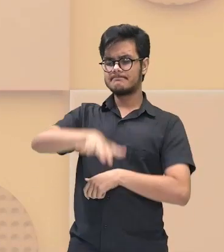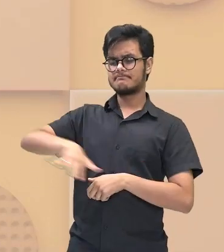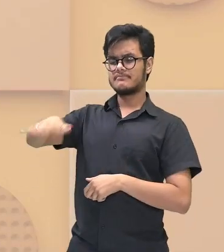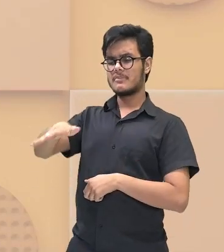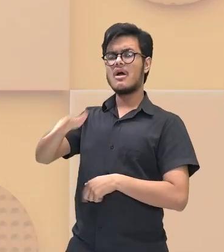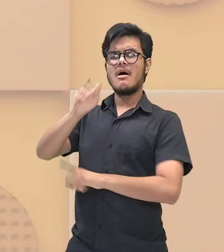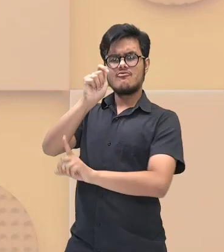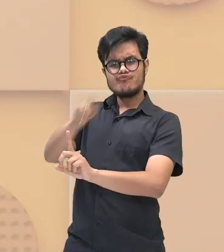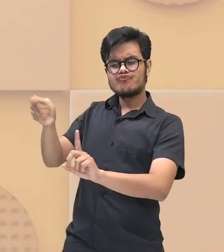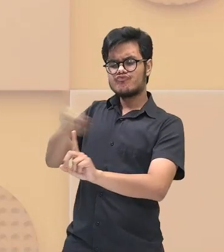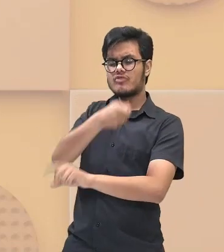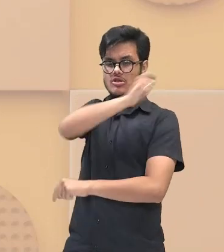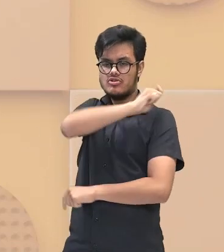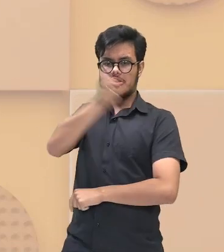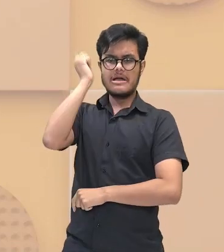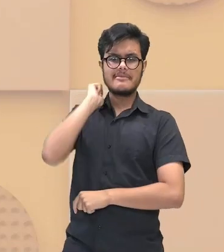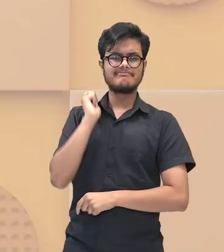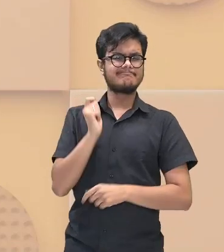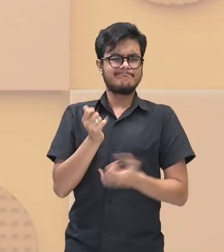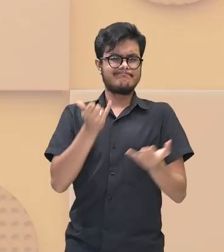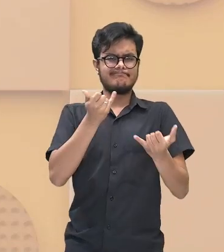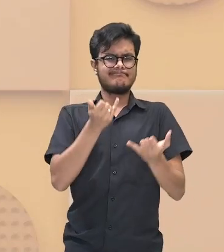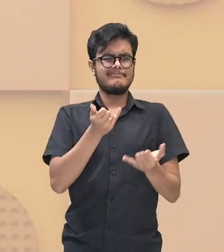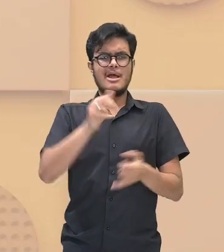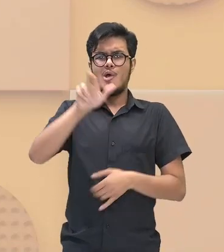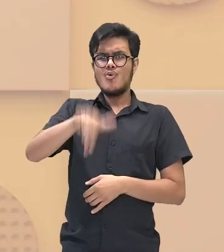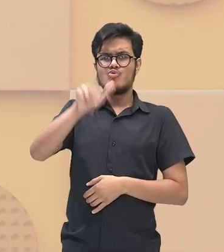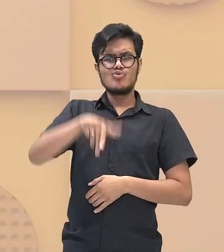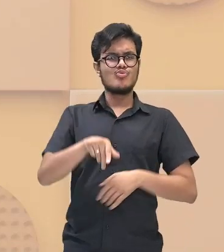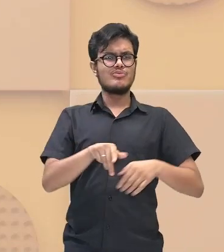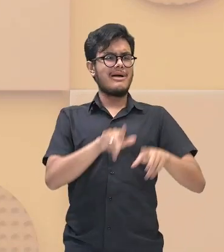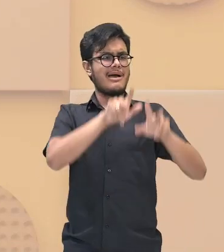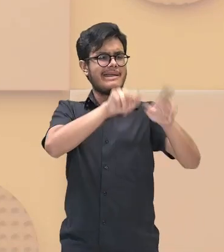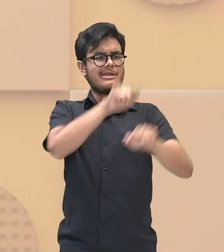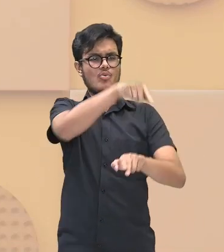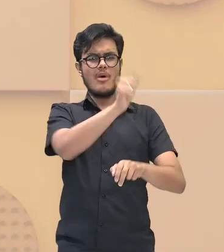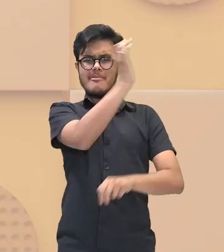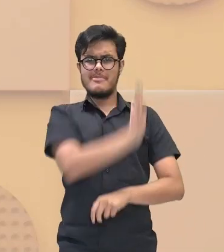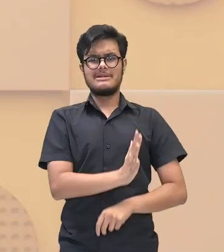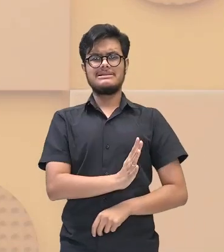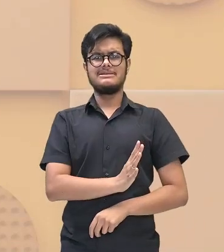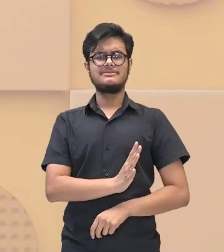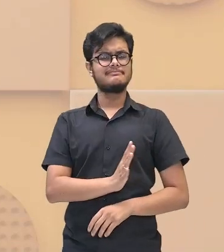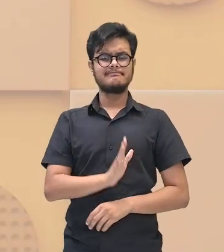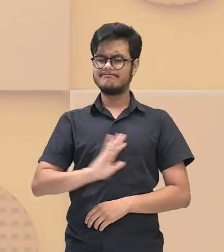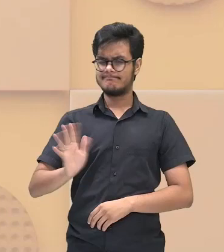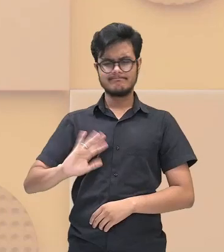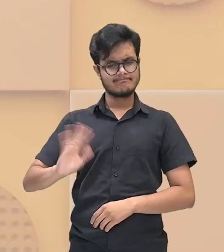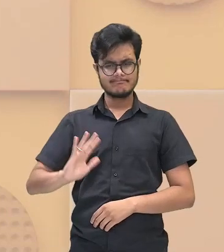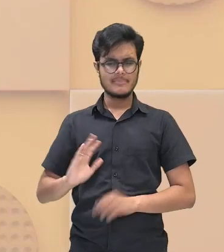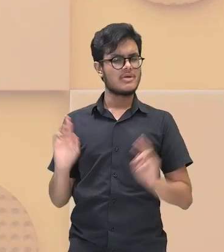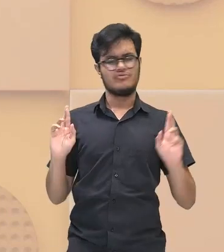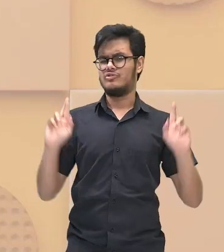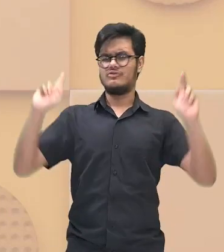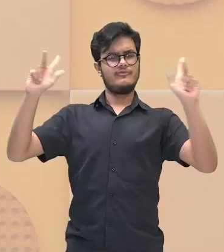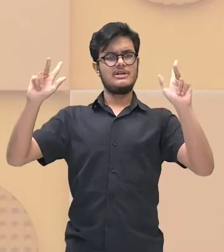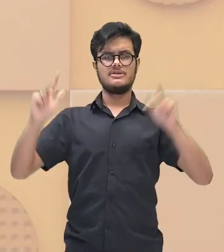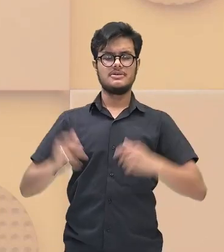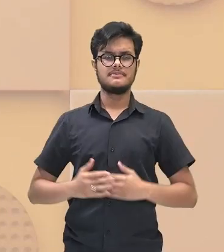continente africano, ela nem se compara ao processo de escravização adotado no continente